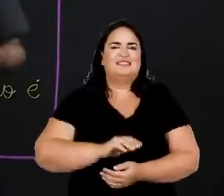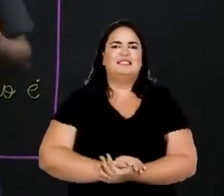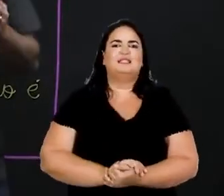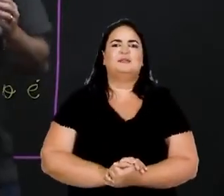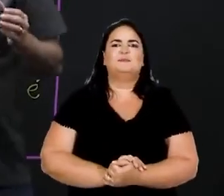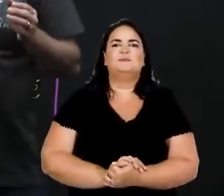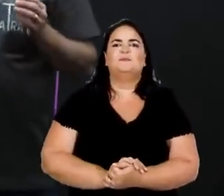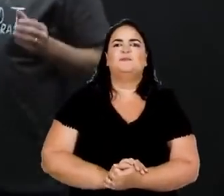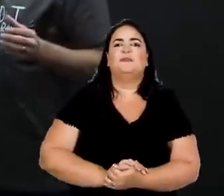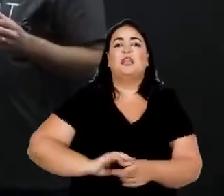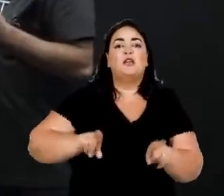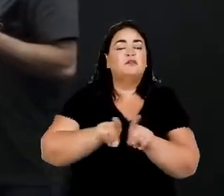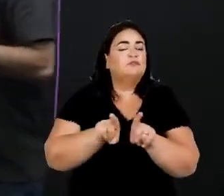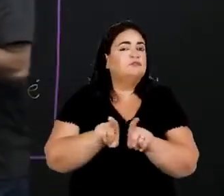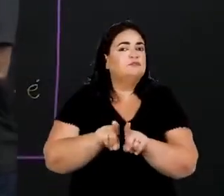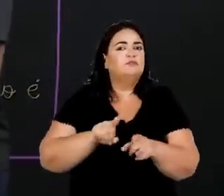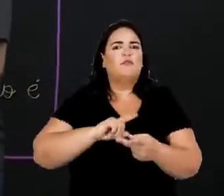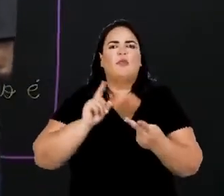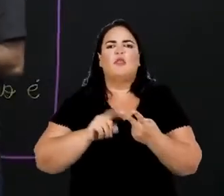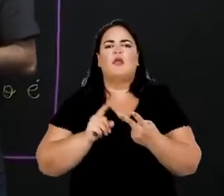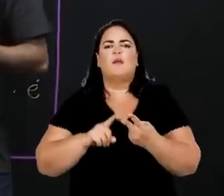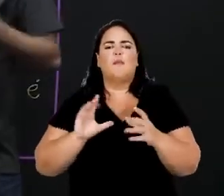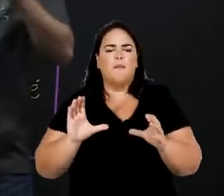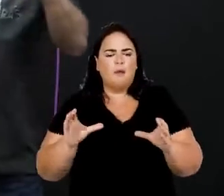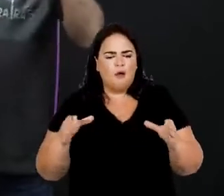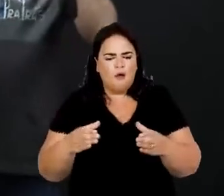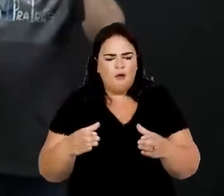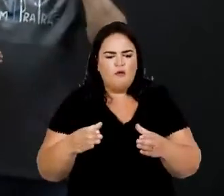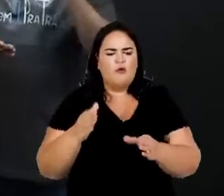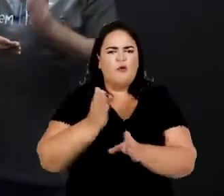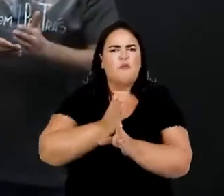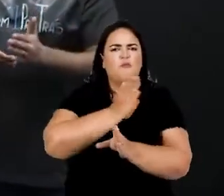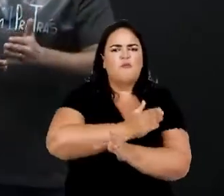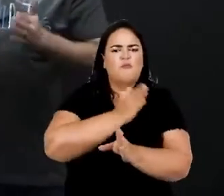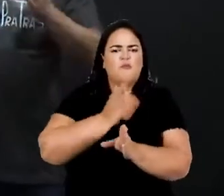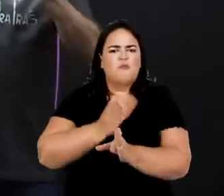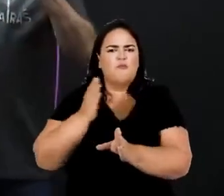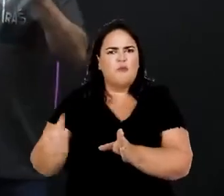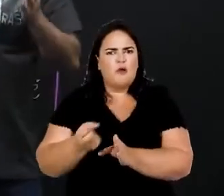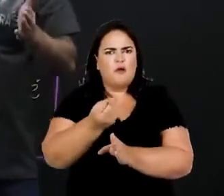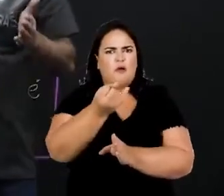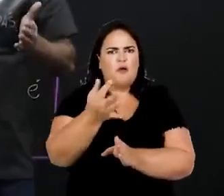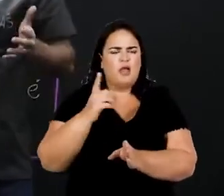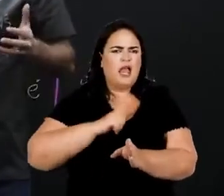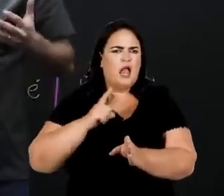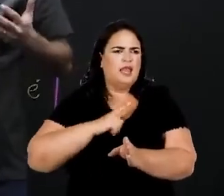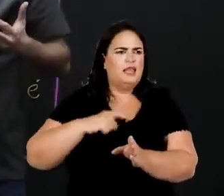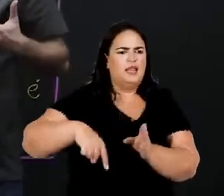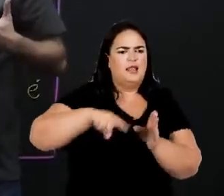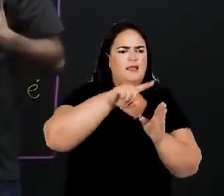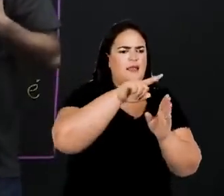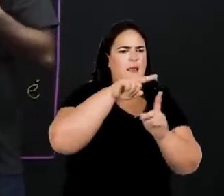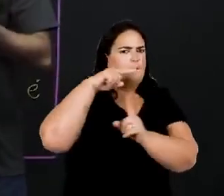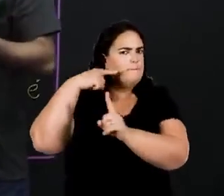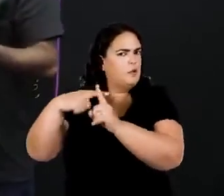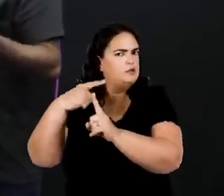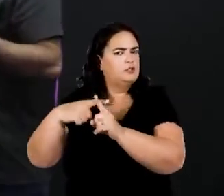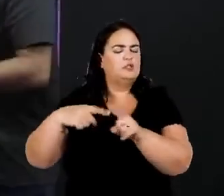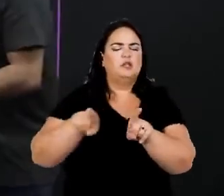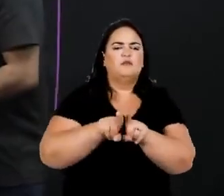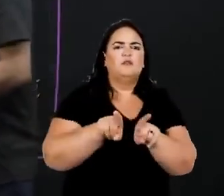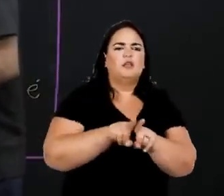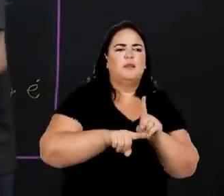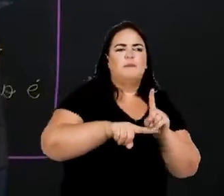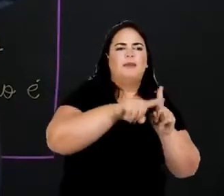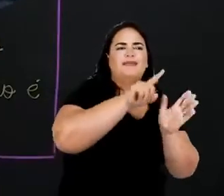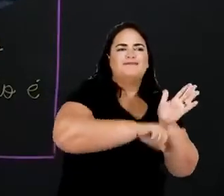tracinhos tá E os números inteiros eles envolvem números positivos e números negativos e também